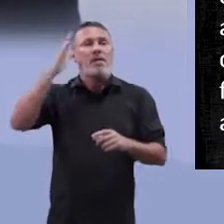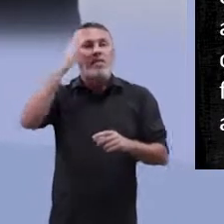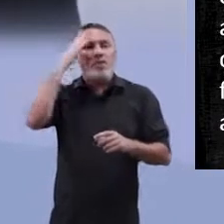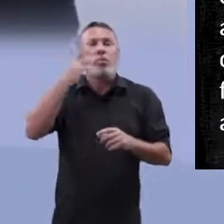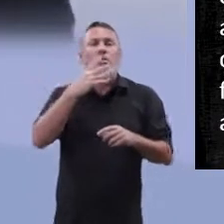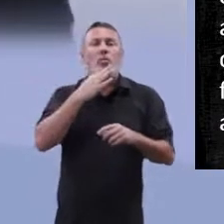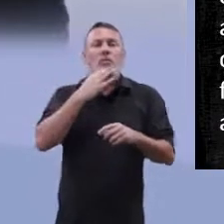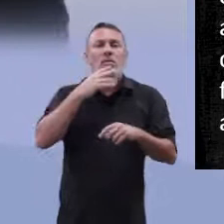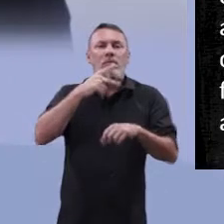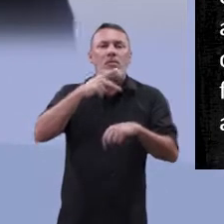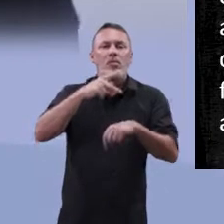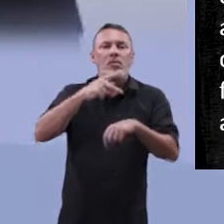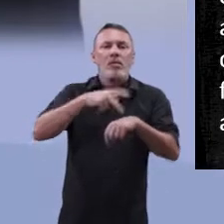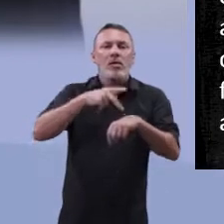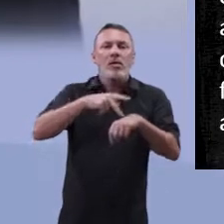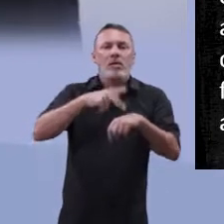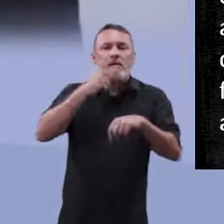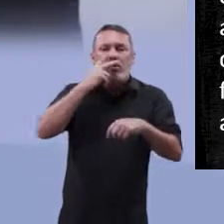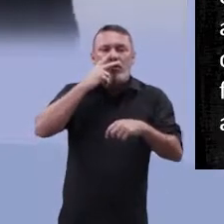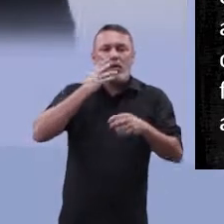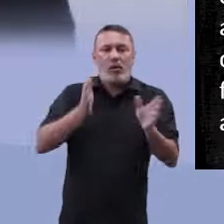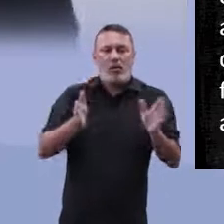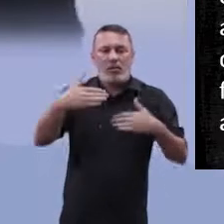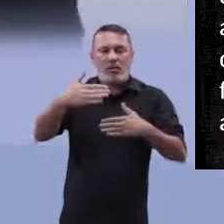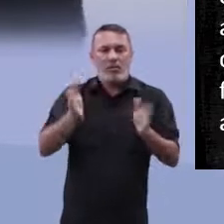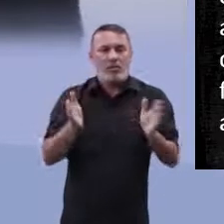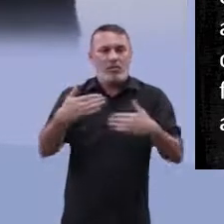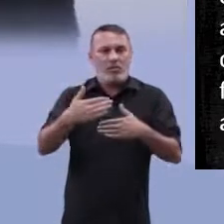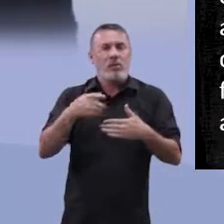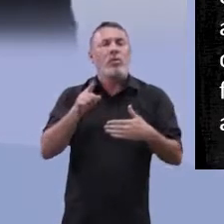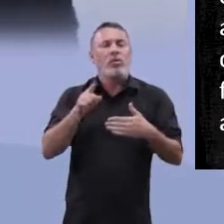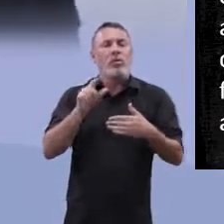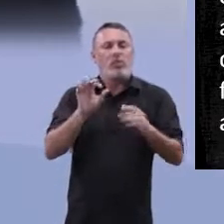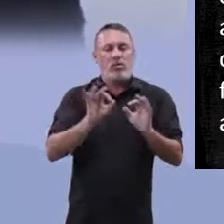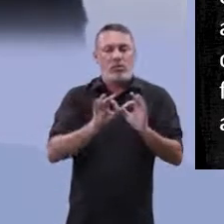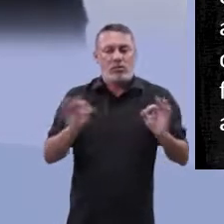volume mais famoso do paralelepípedo, da caixinha de sapato.